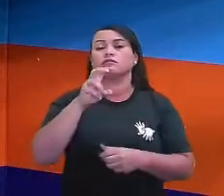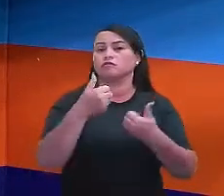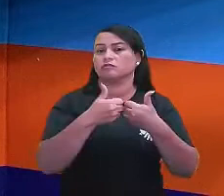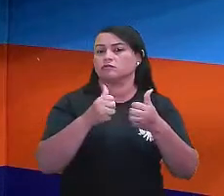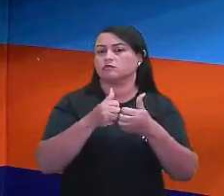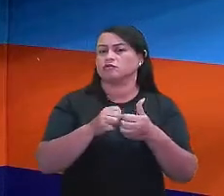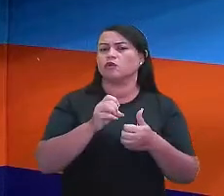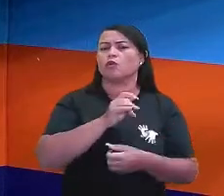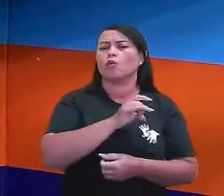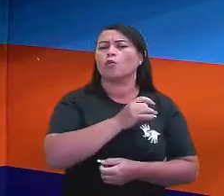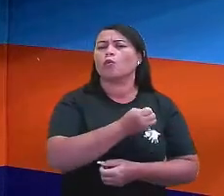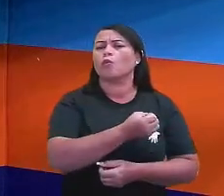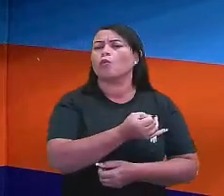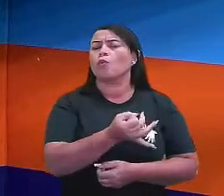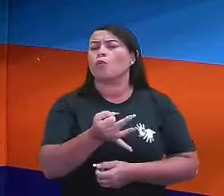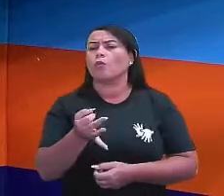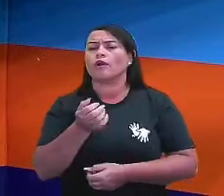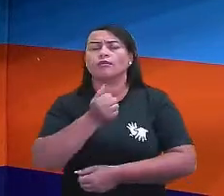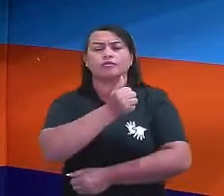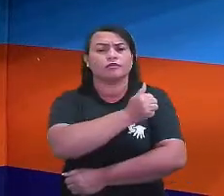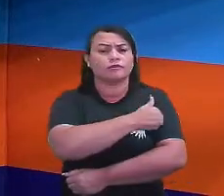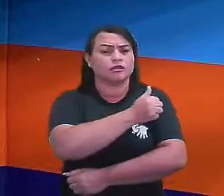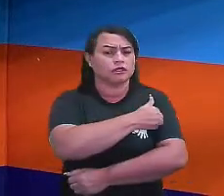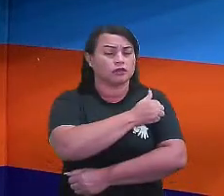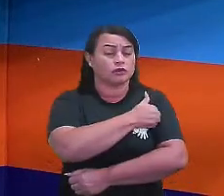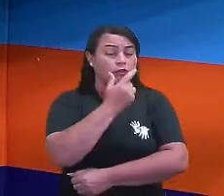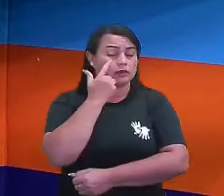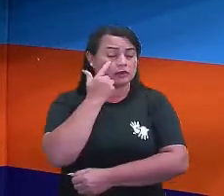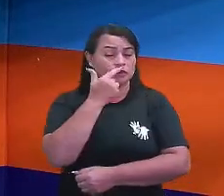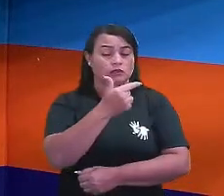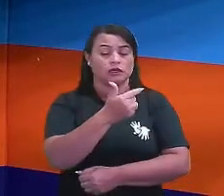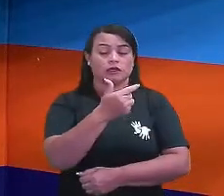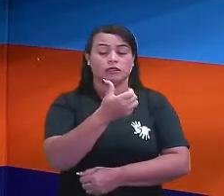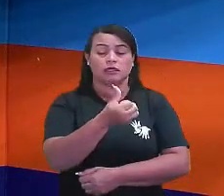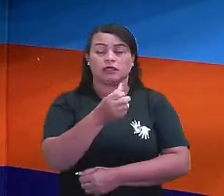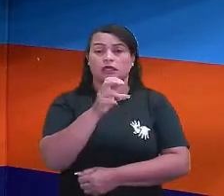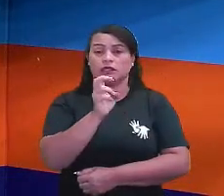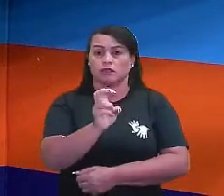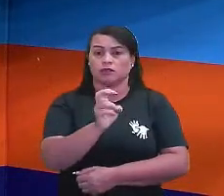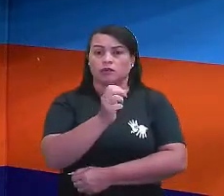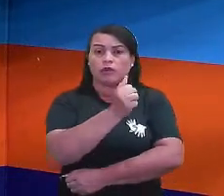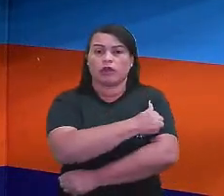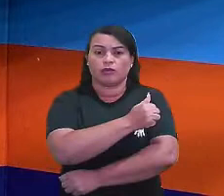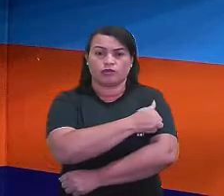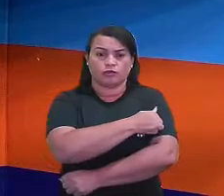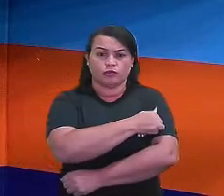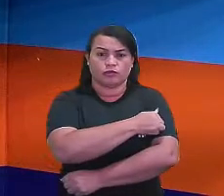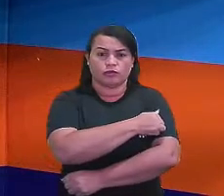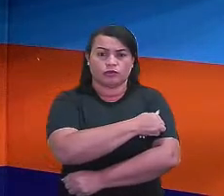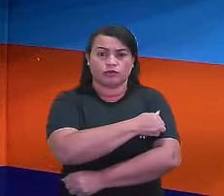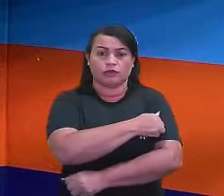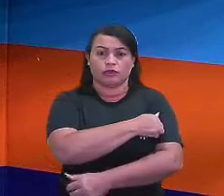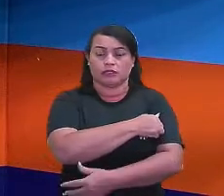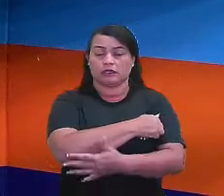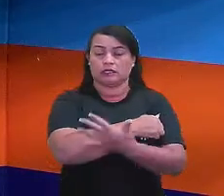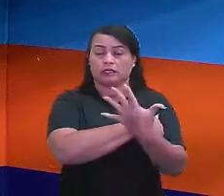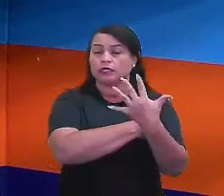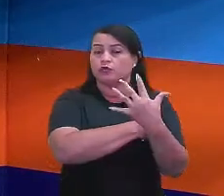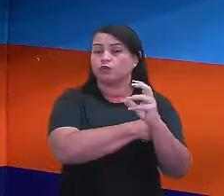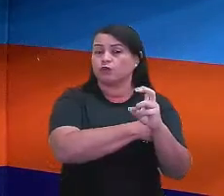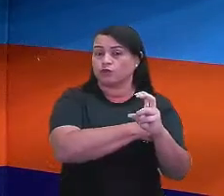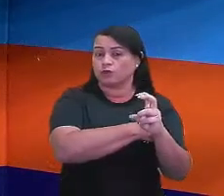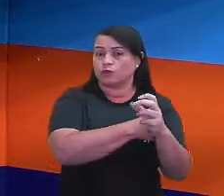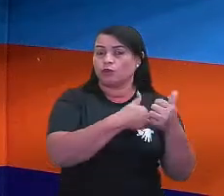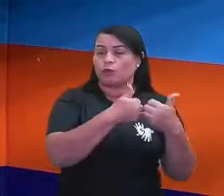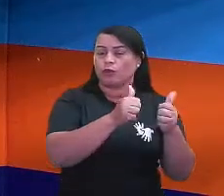ônibus? Tenho 265 alunos para dividir em 5 ônibus. Essa tá fácil, né, gente? Bem